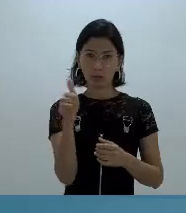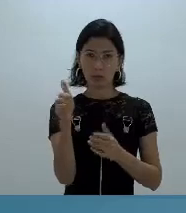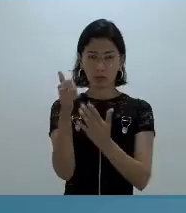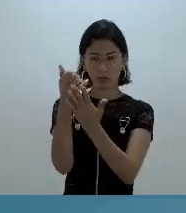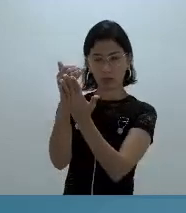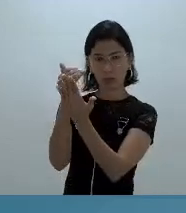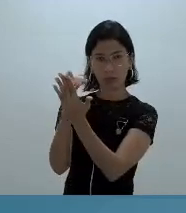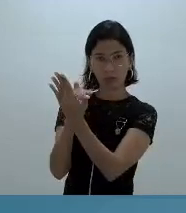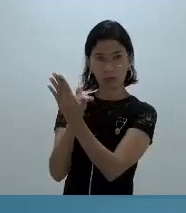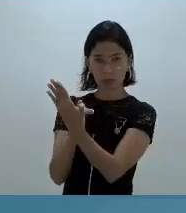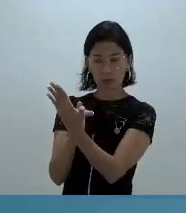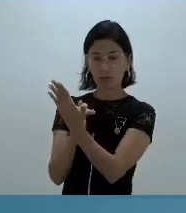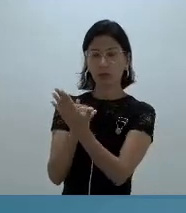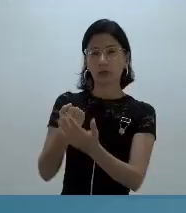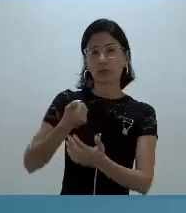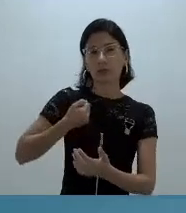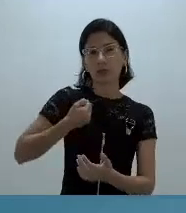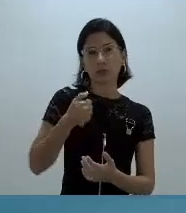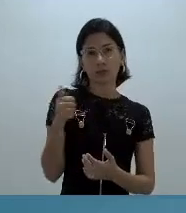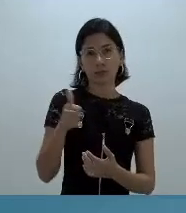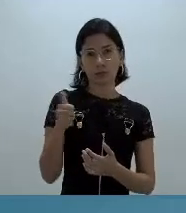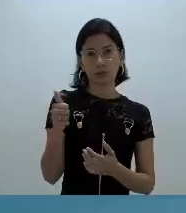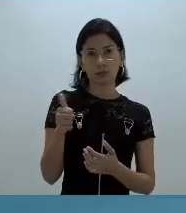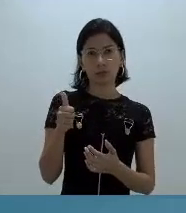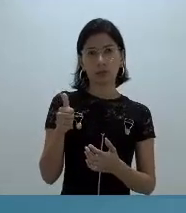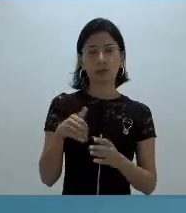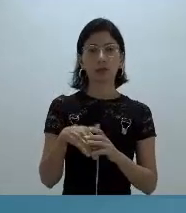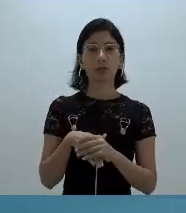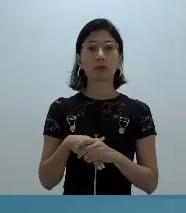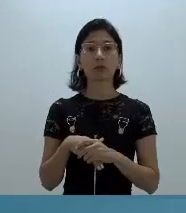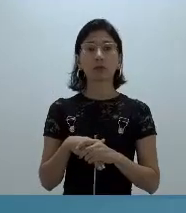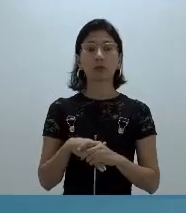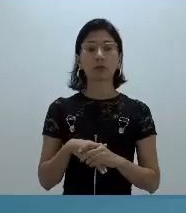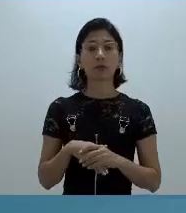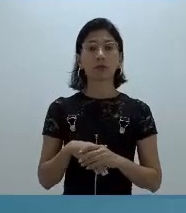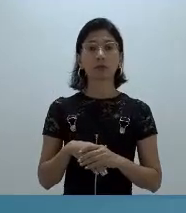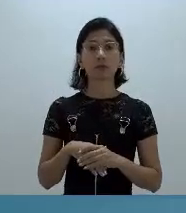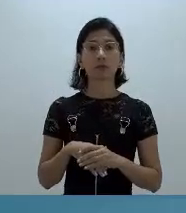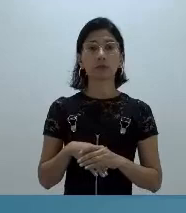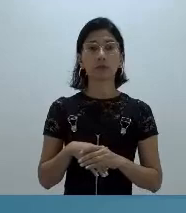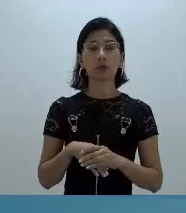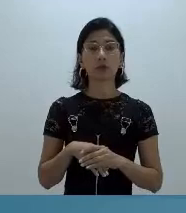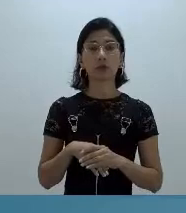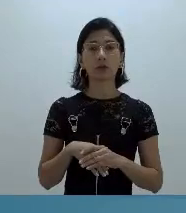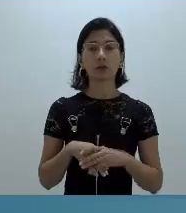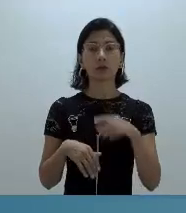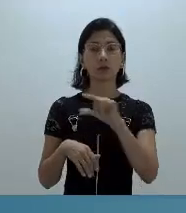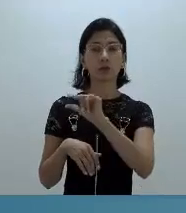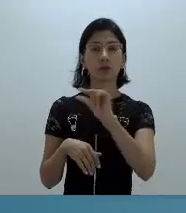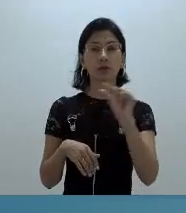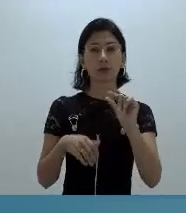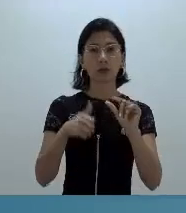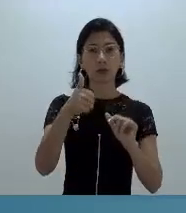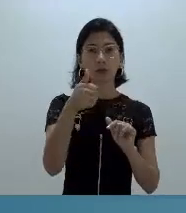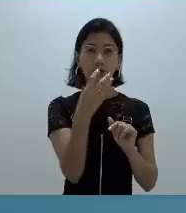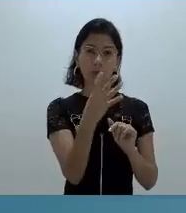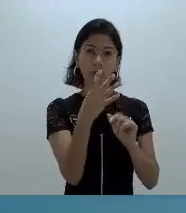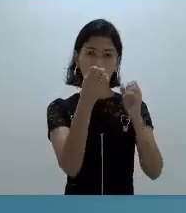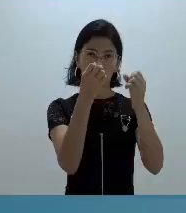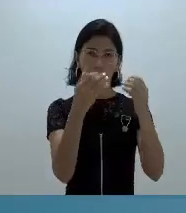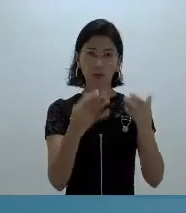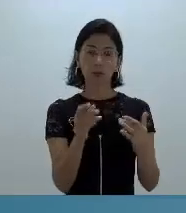do nosso regimento interno aqui da sessão da ordem dos trabalhos, artigo 140, ele diz